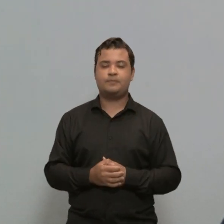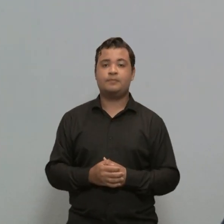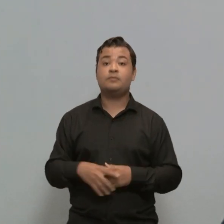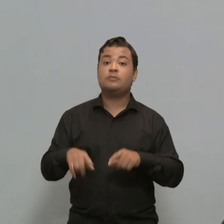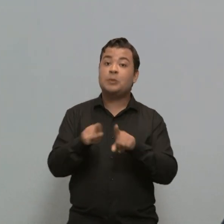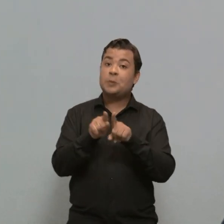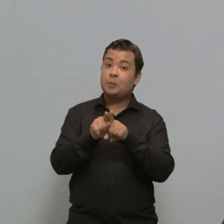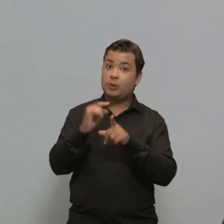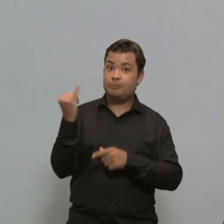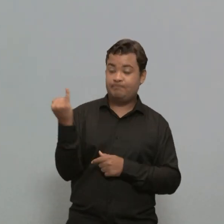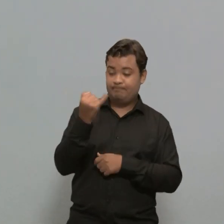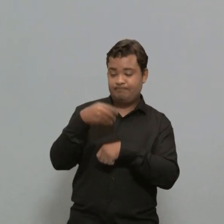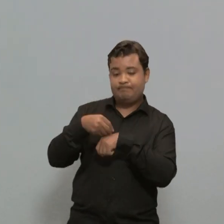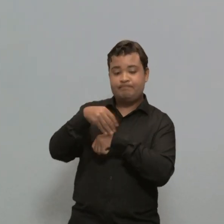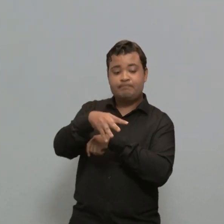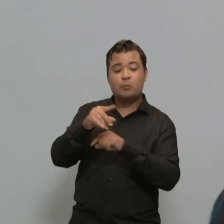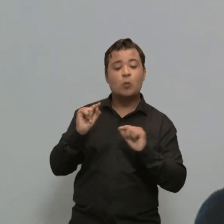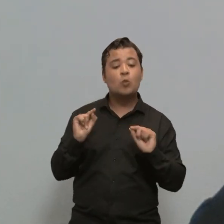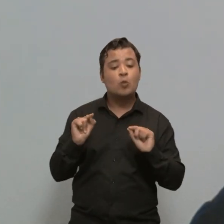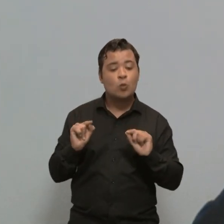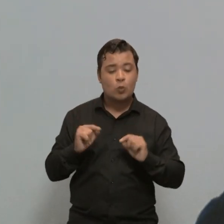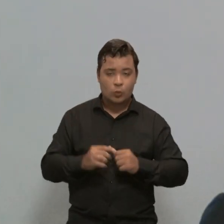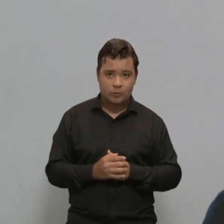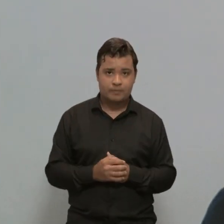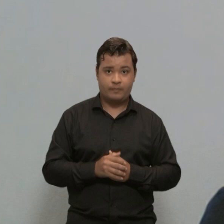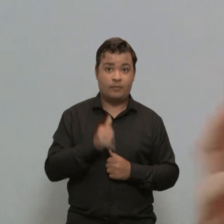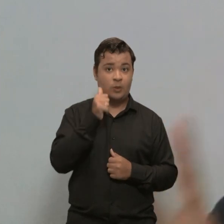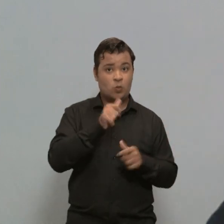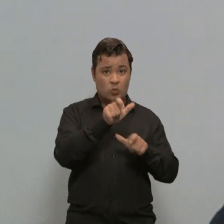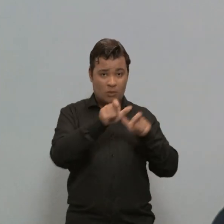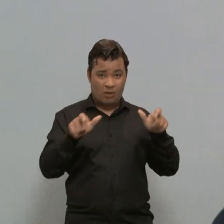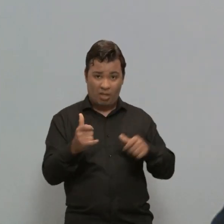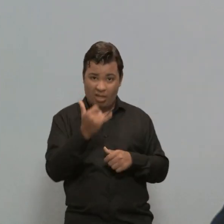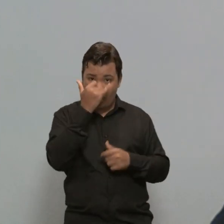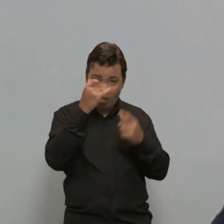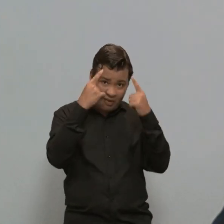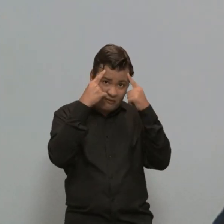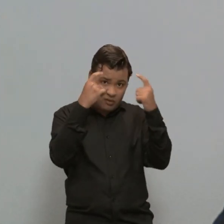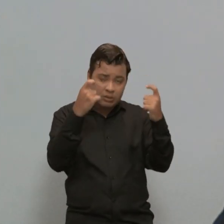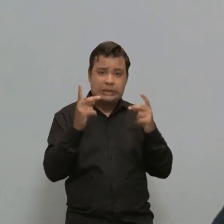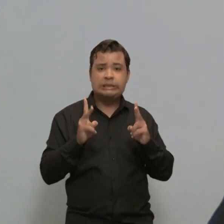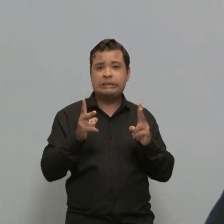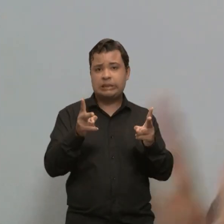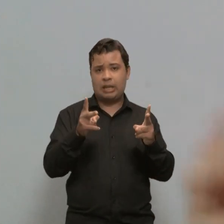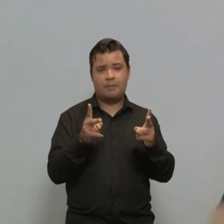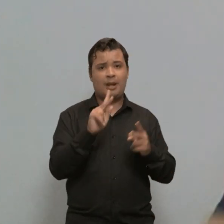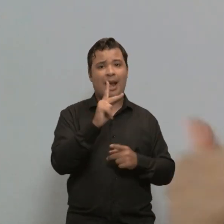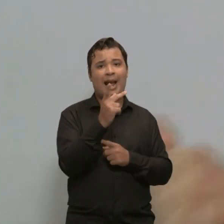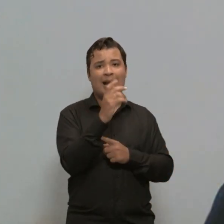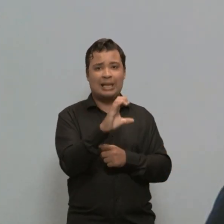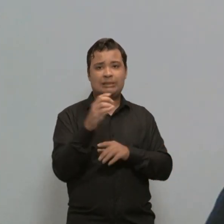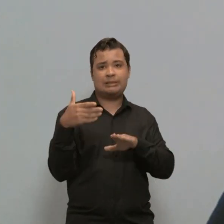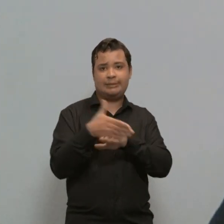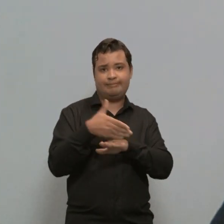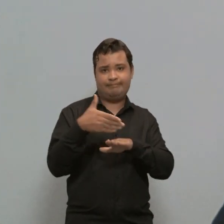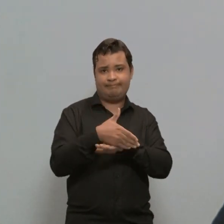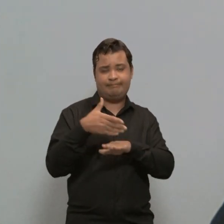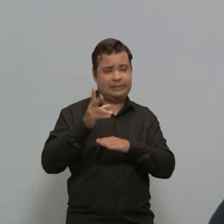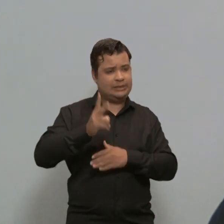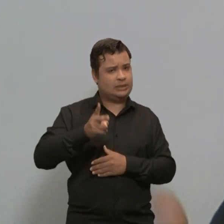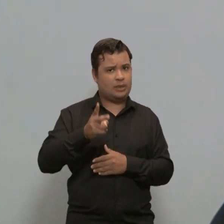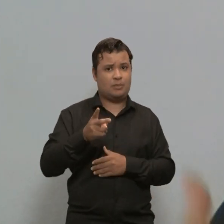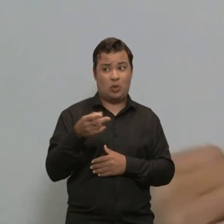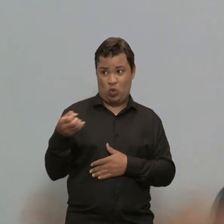que as mulheres que sofrem violência sempre foram atendidas no Hospital das Clínicas, não vai começar a ser agora,